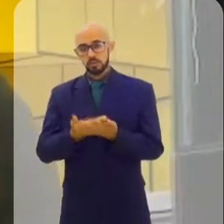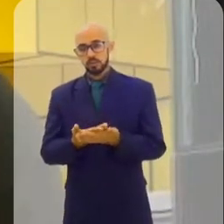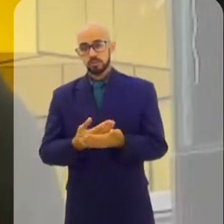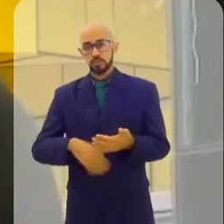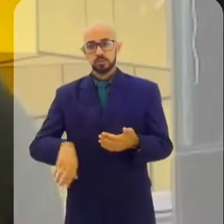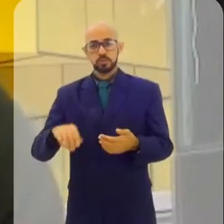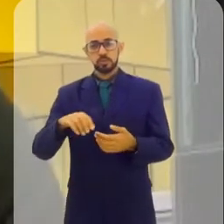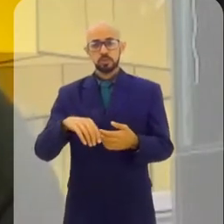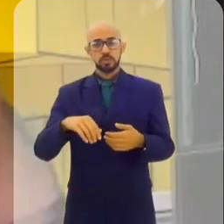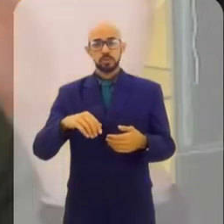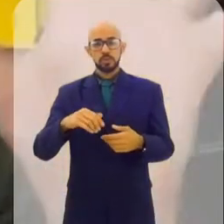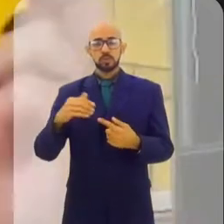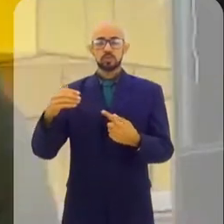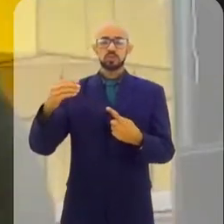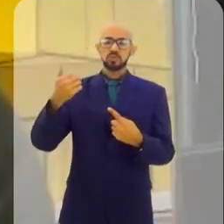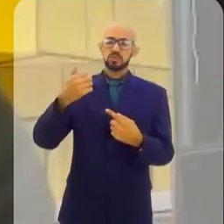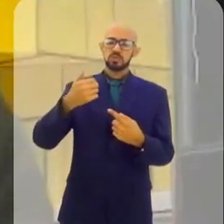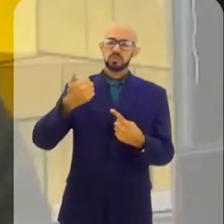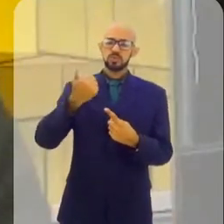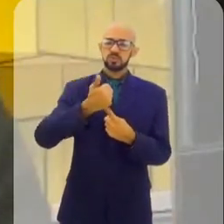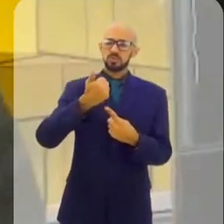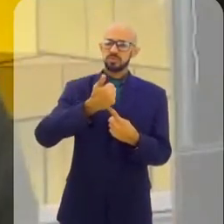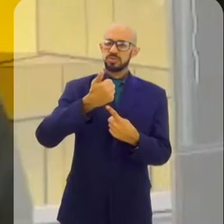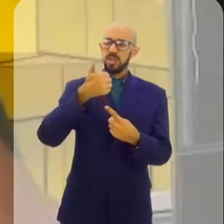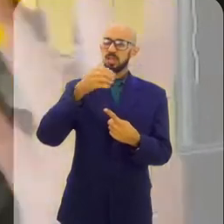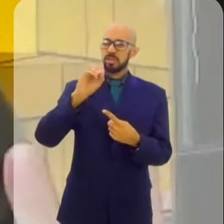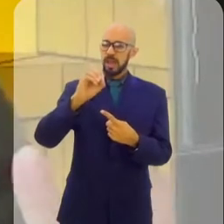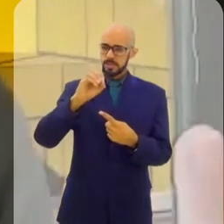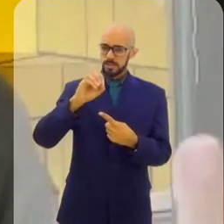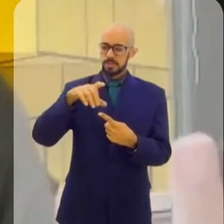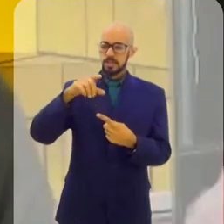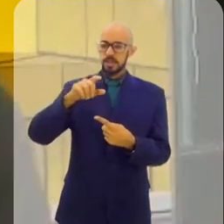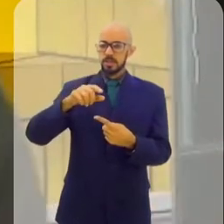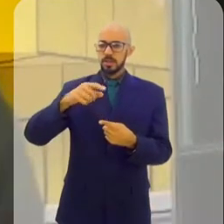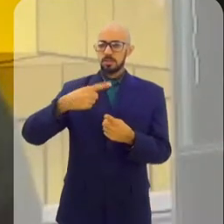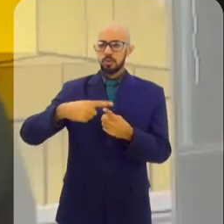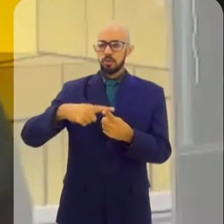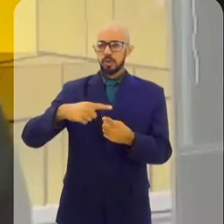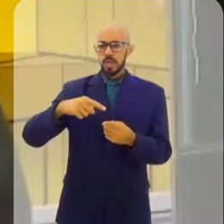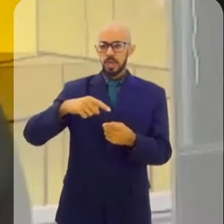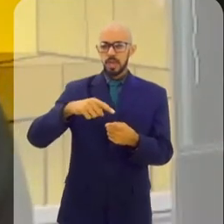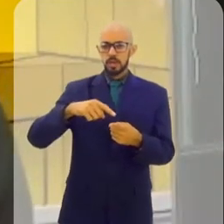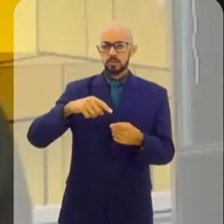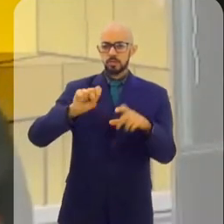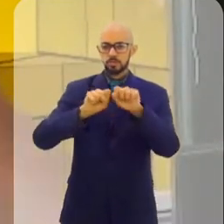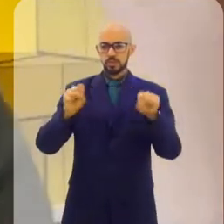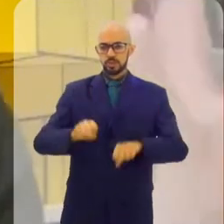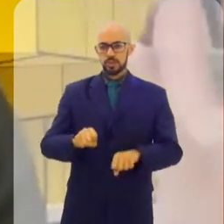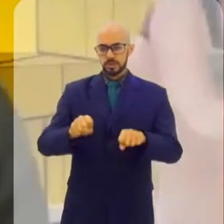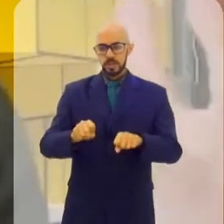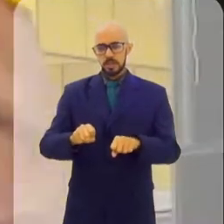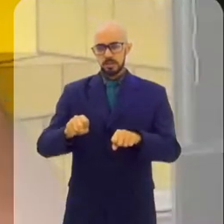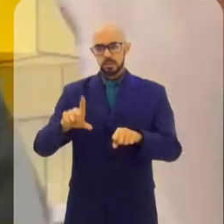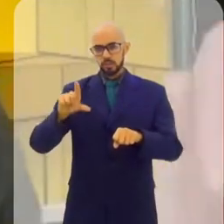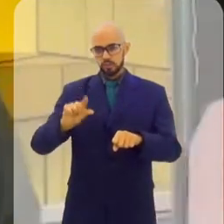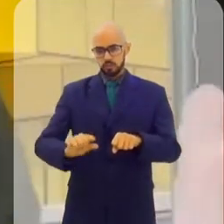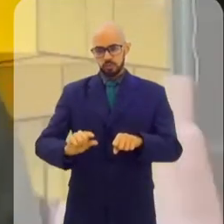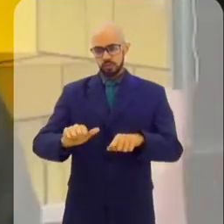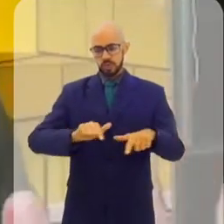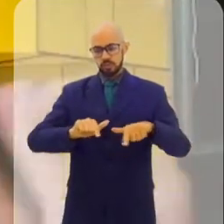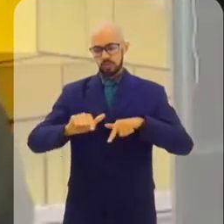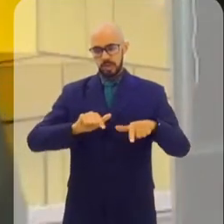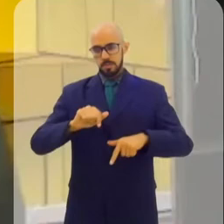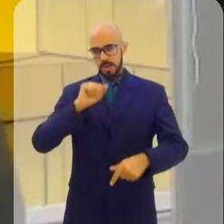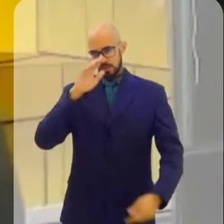um top 10 das profissões que mais cresceram, né? Porque num ecossistema aqui, de redução de